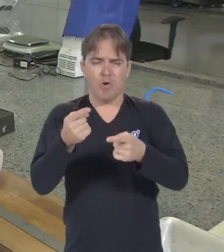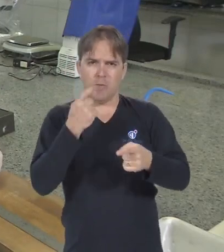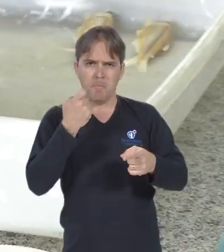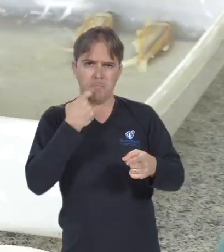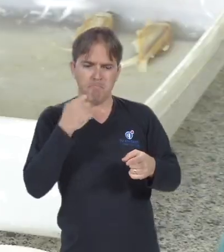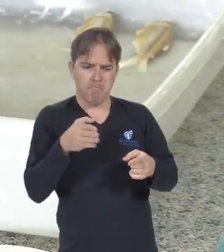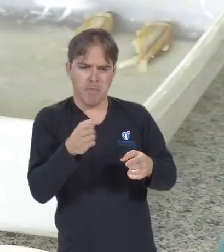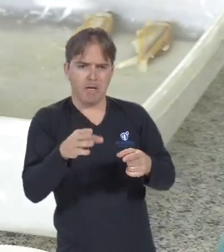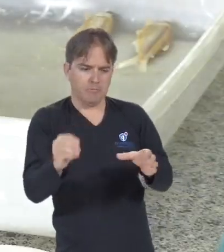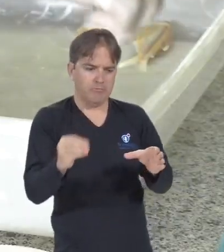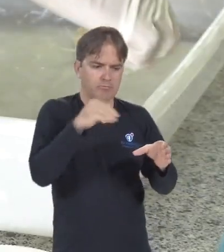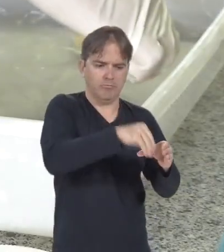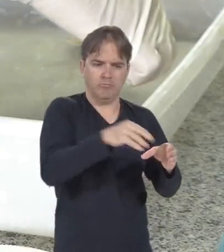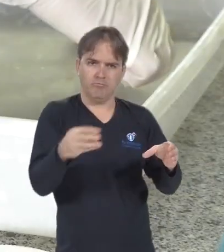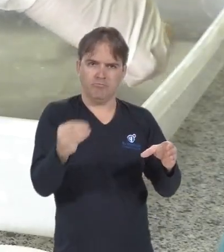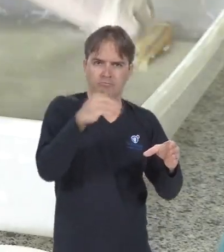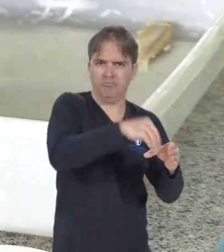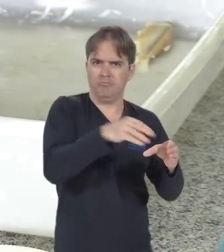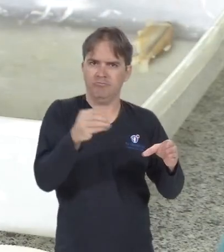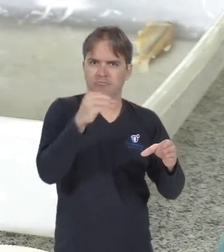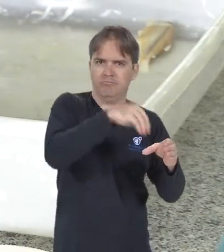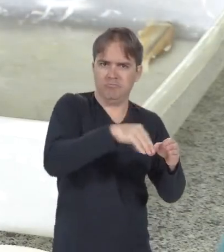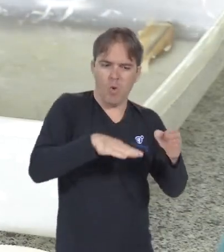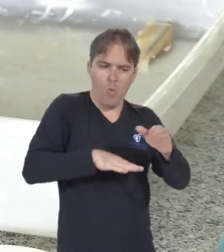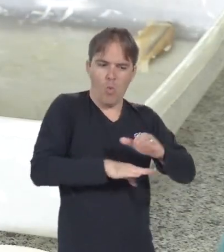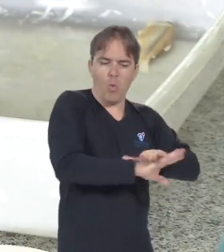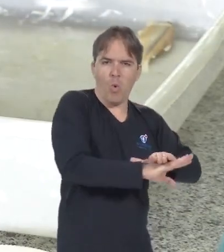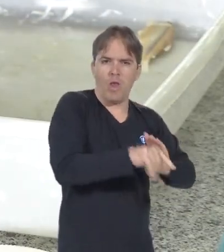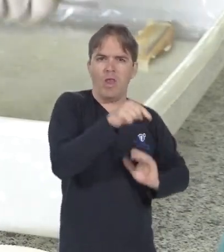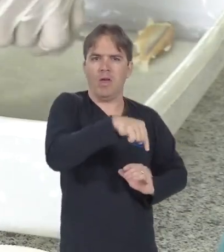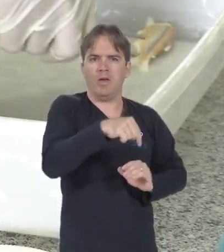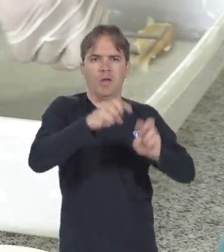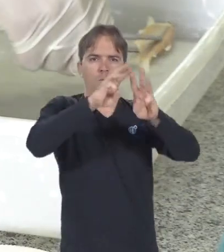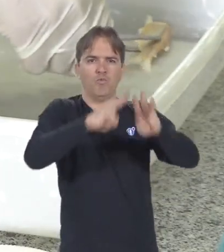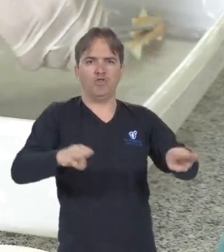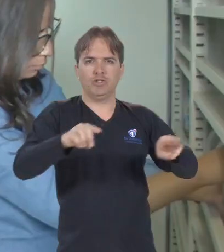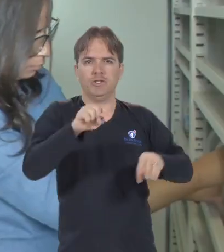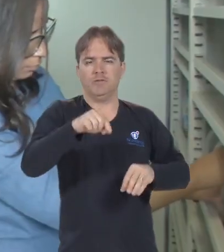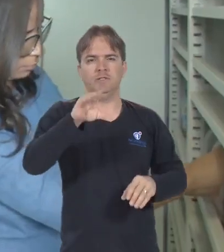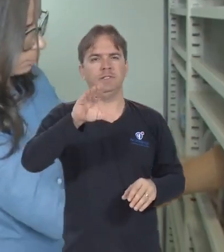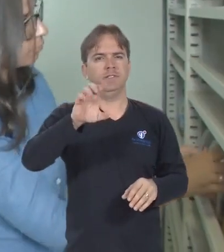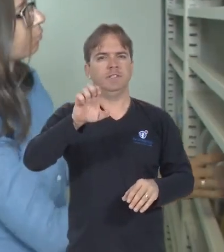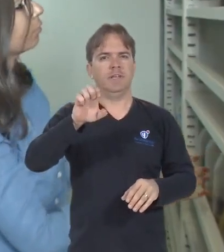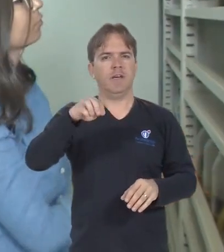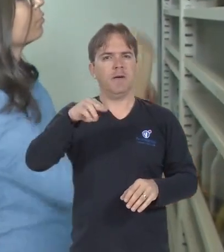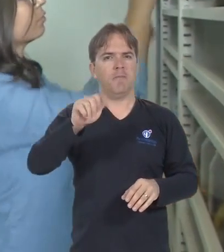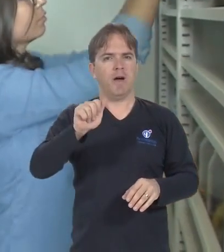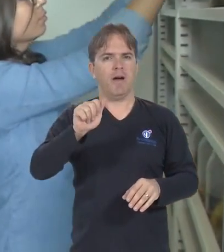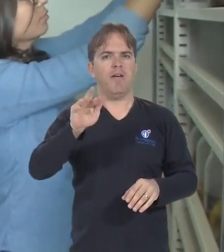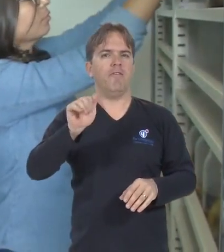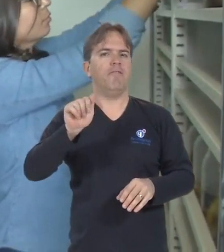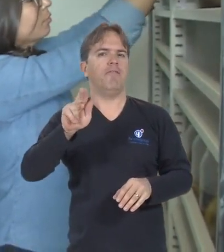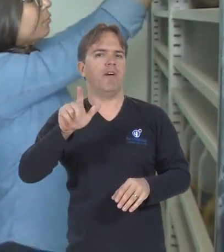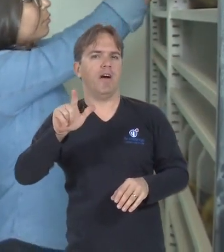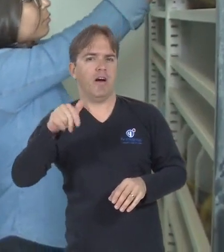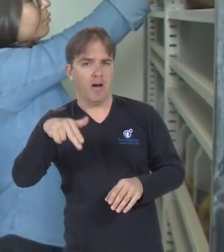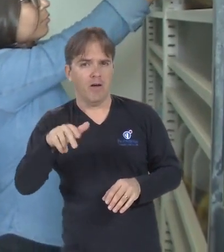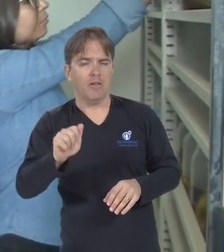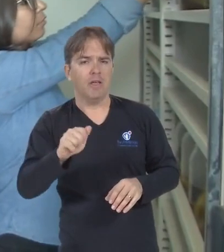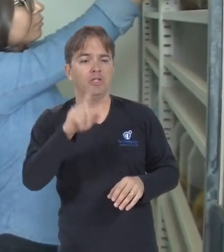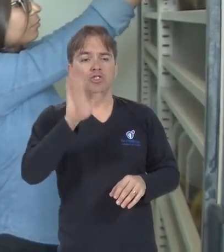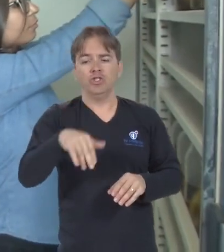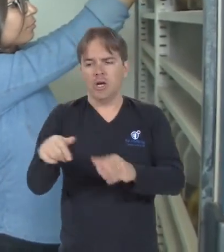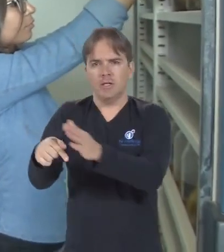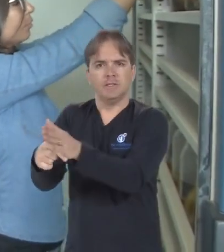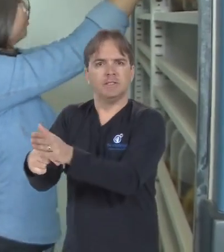são armazenados aqui na coleção científica do Museu de Fauna da Caatinga, do Semafauna. Já foram realizadas 7 coletas